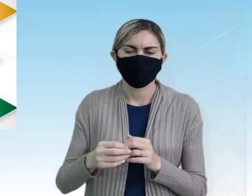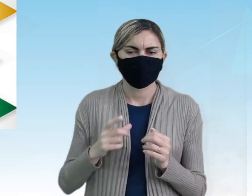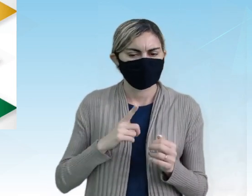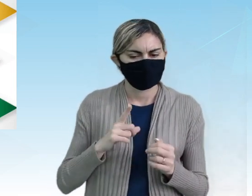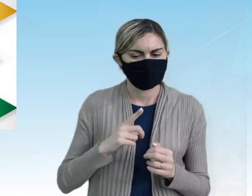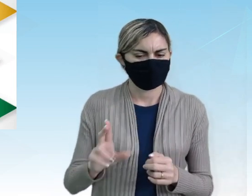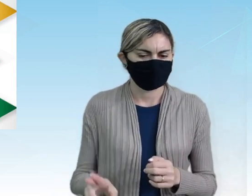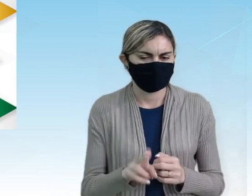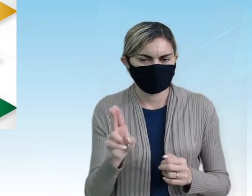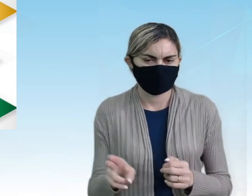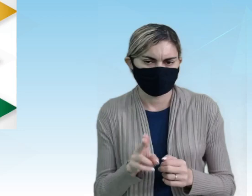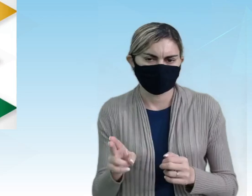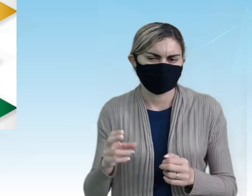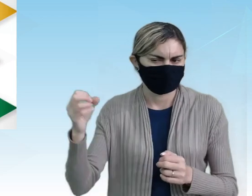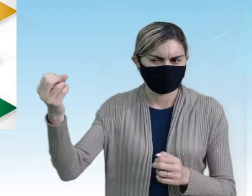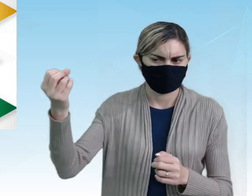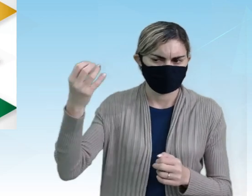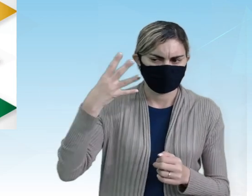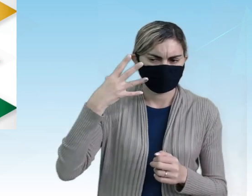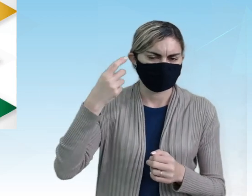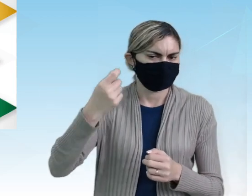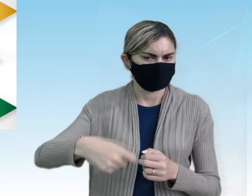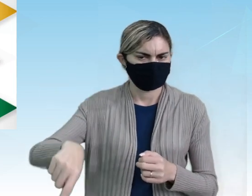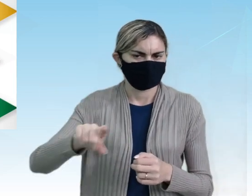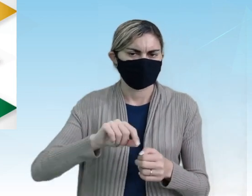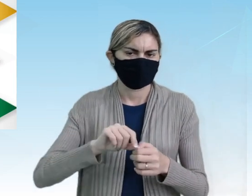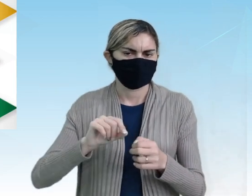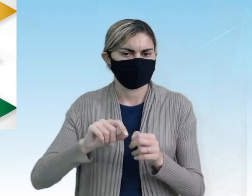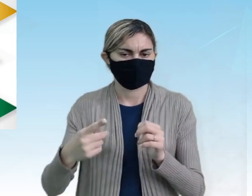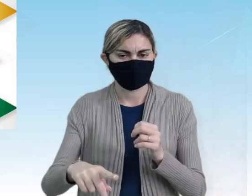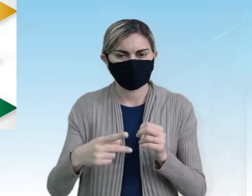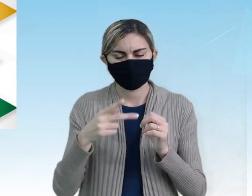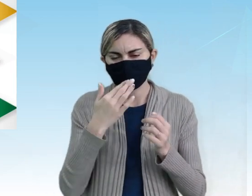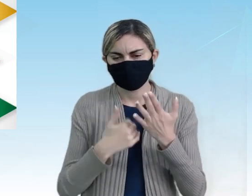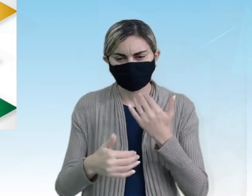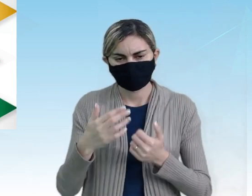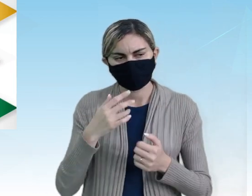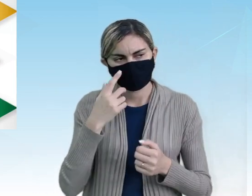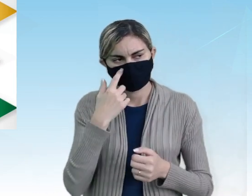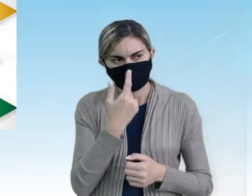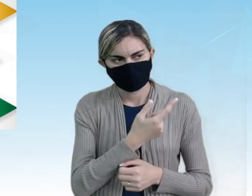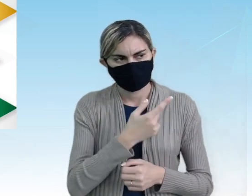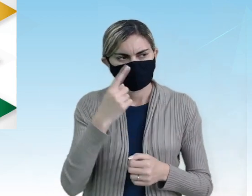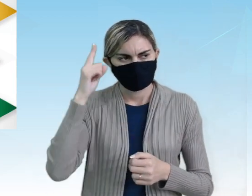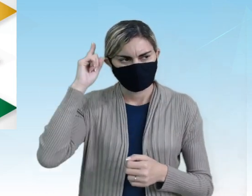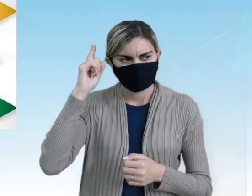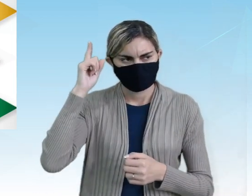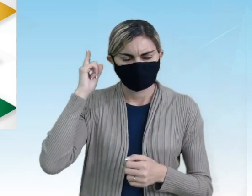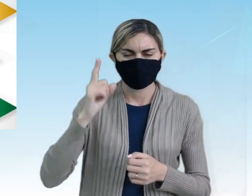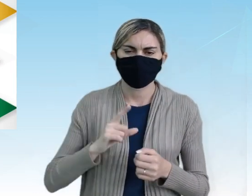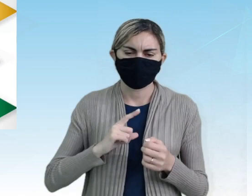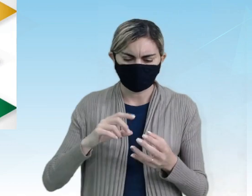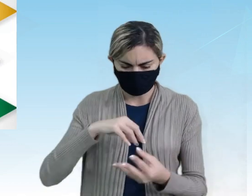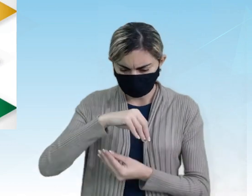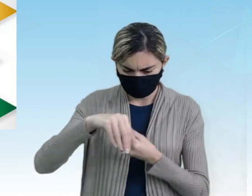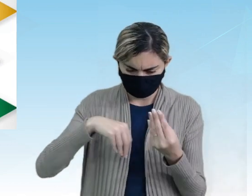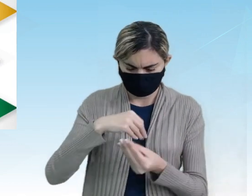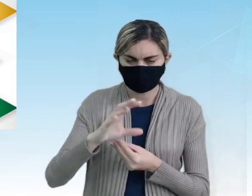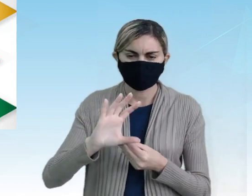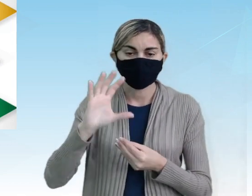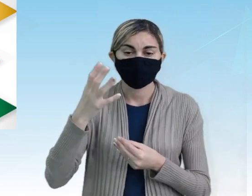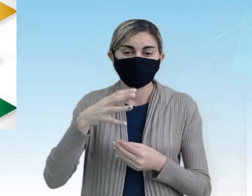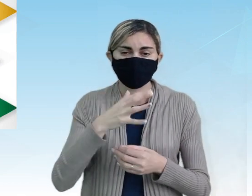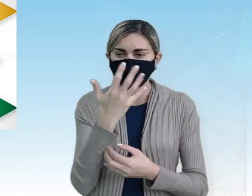a questão da luz para produzir o seu próprio alimento. Observe que a fotossíntese, ela acontece aonde? Com